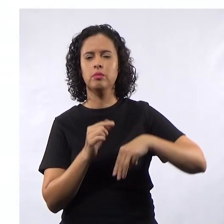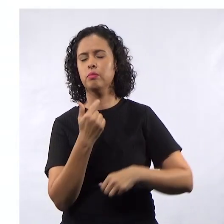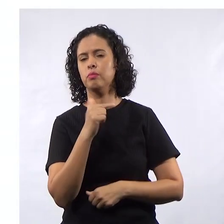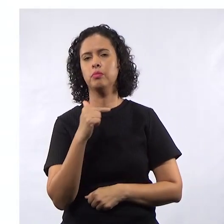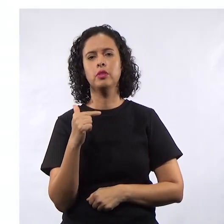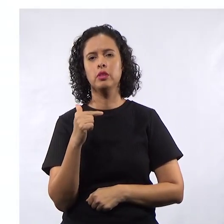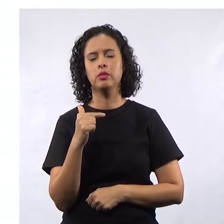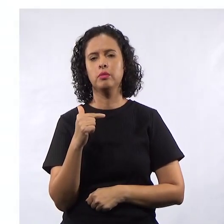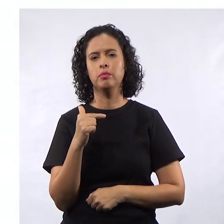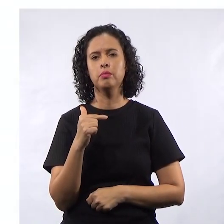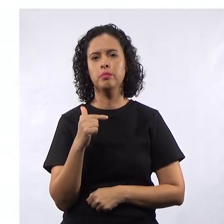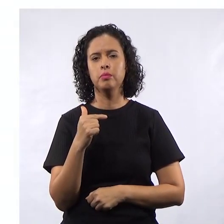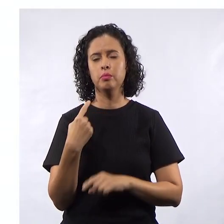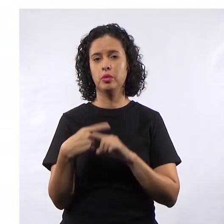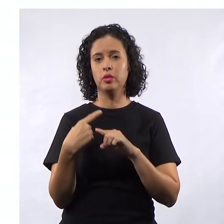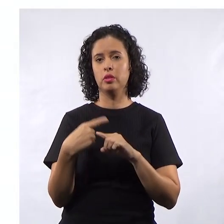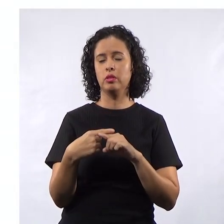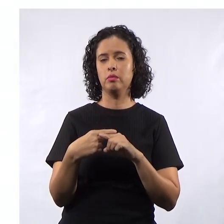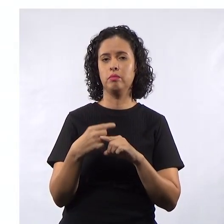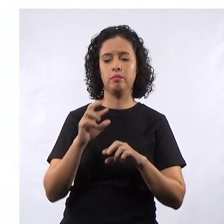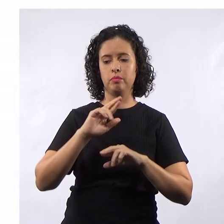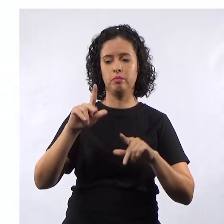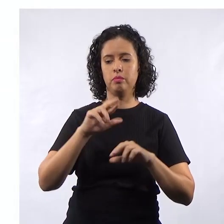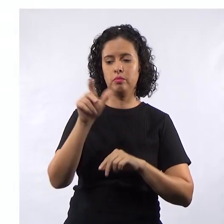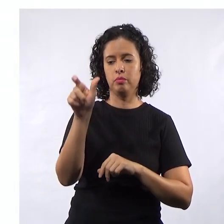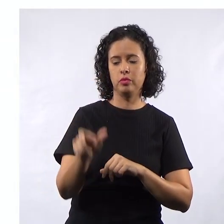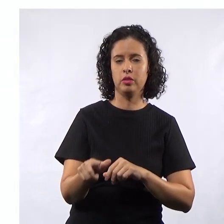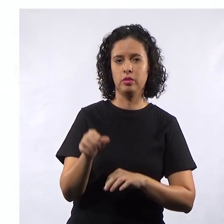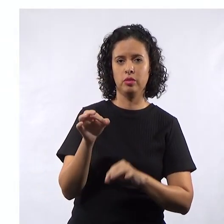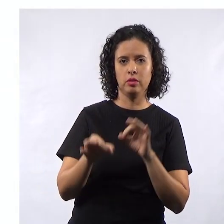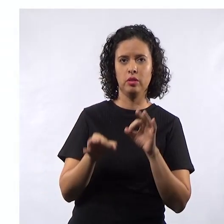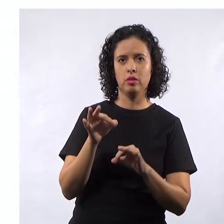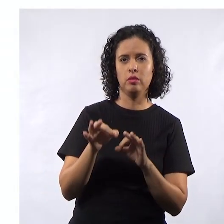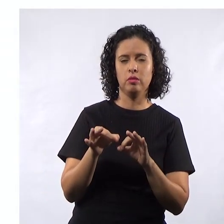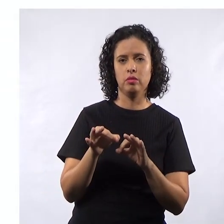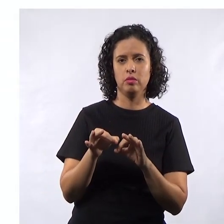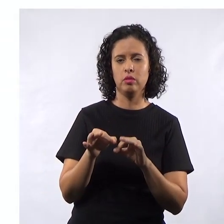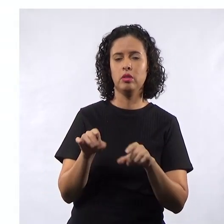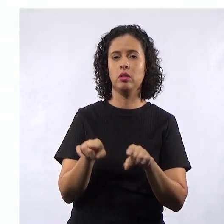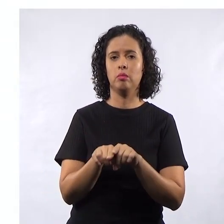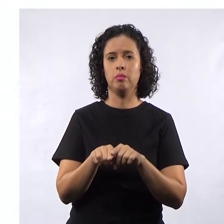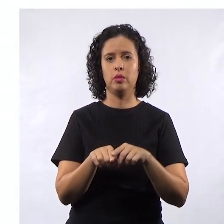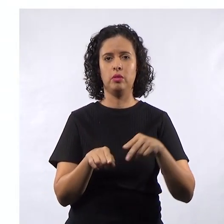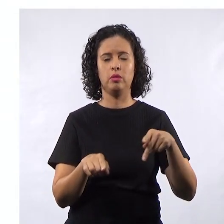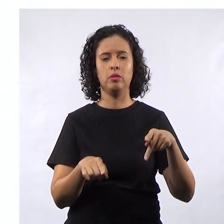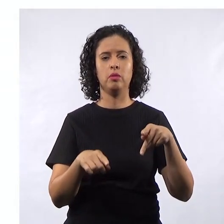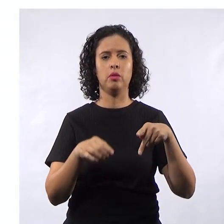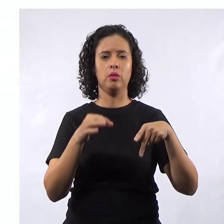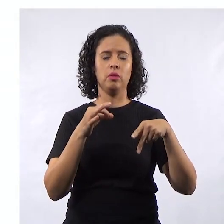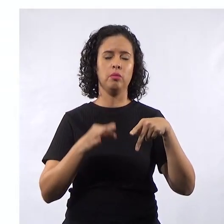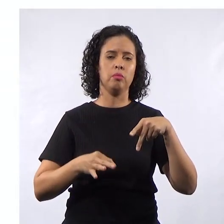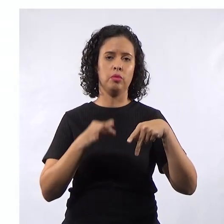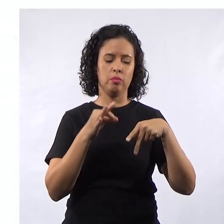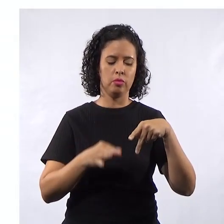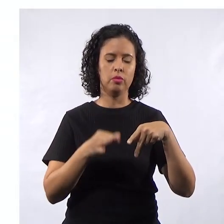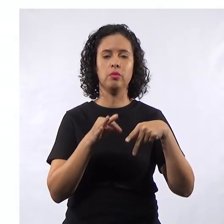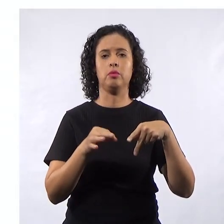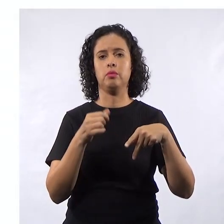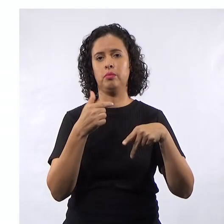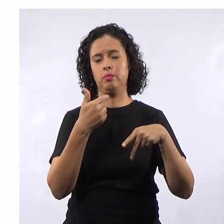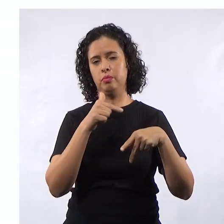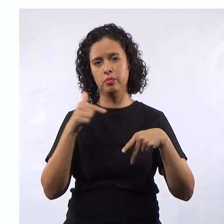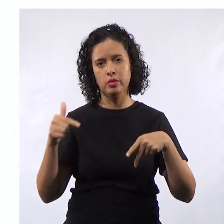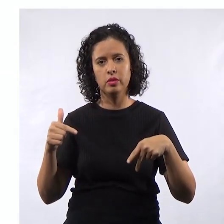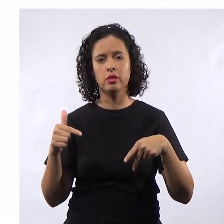porque ele não é um juiz, né? Promotor de justiça tem jurisdição? Não, não tem, porque quem tem jurisdição são